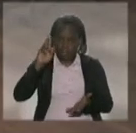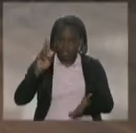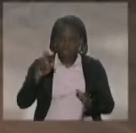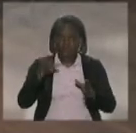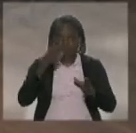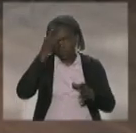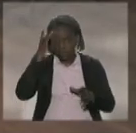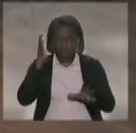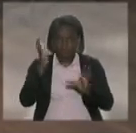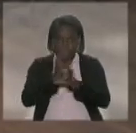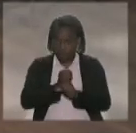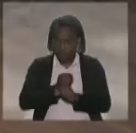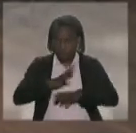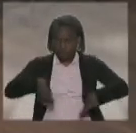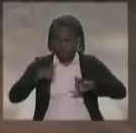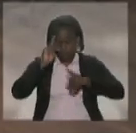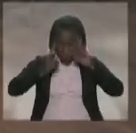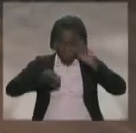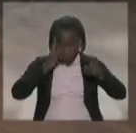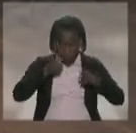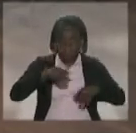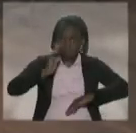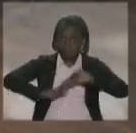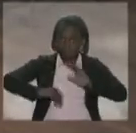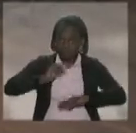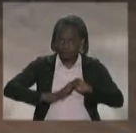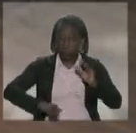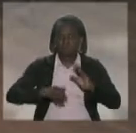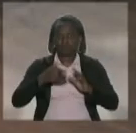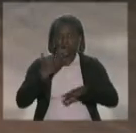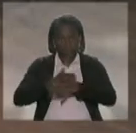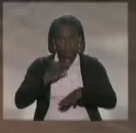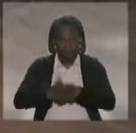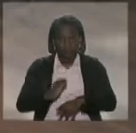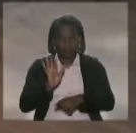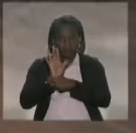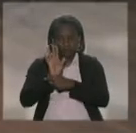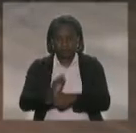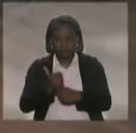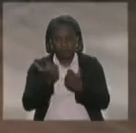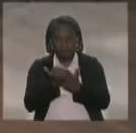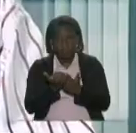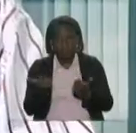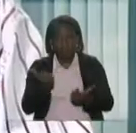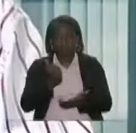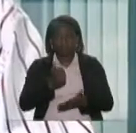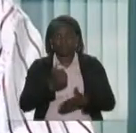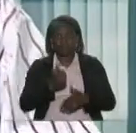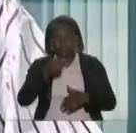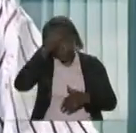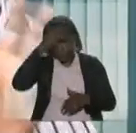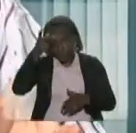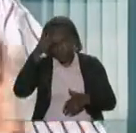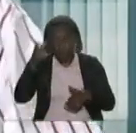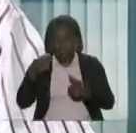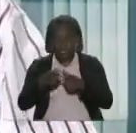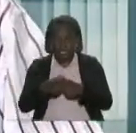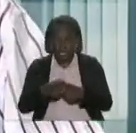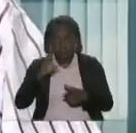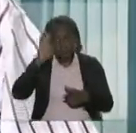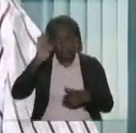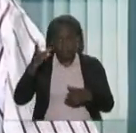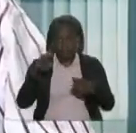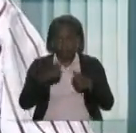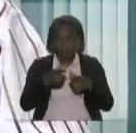mais ele faz a parte qualificação e dá suporte às pequenas prefeituras principalmente as pequenas